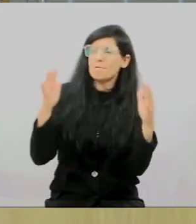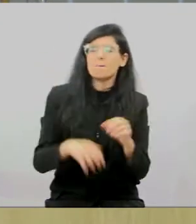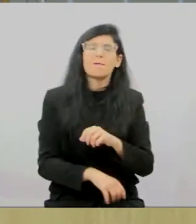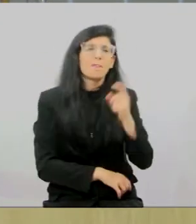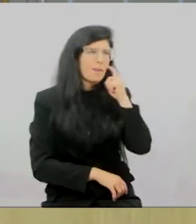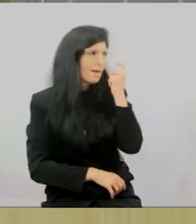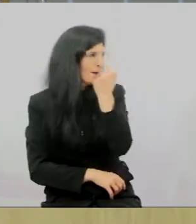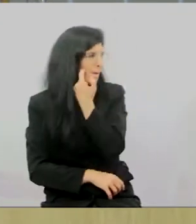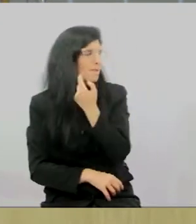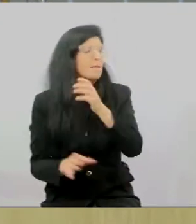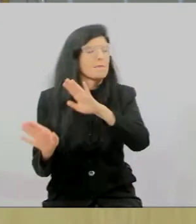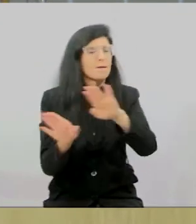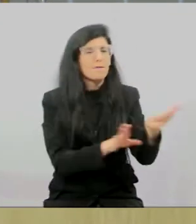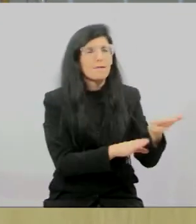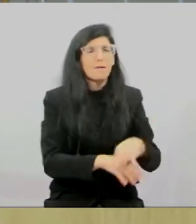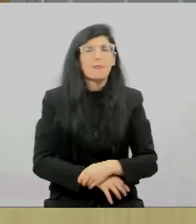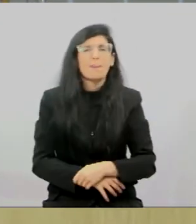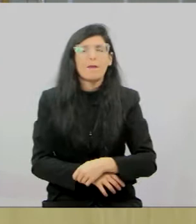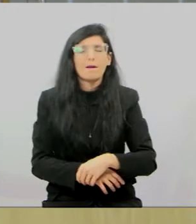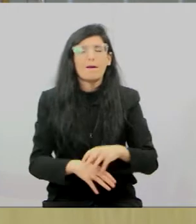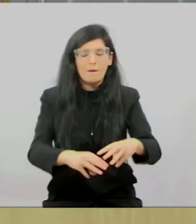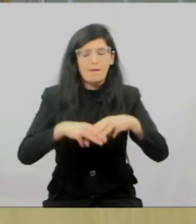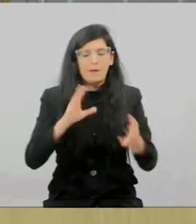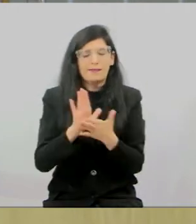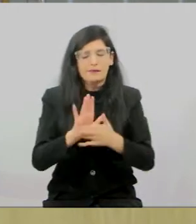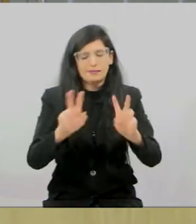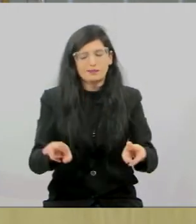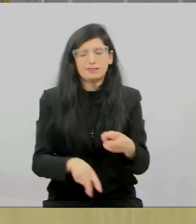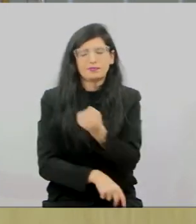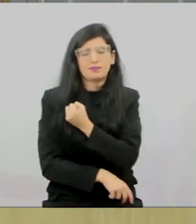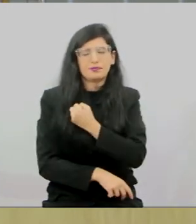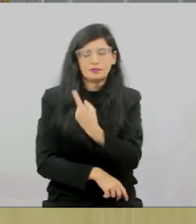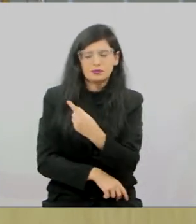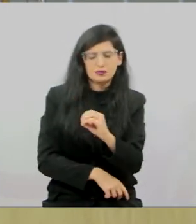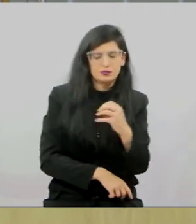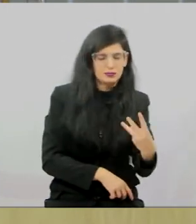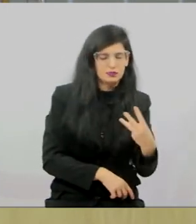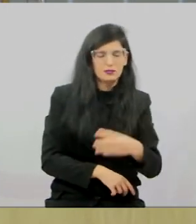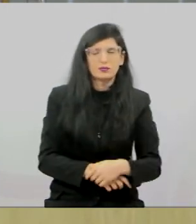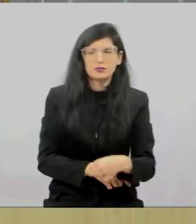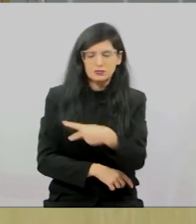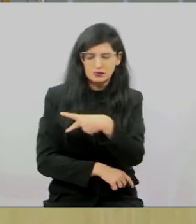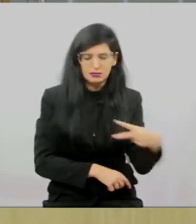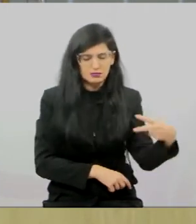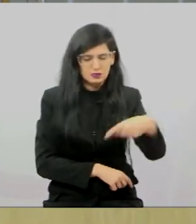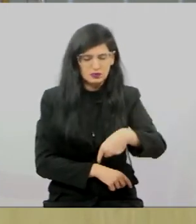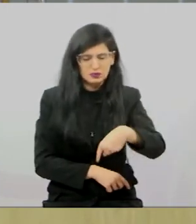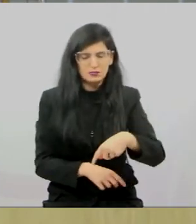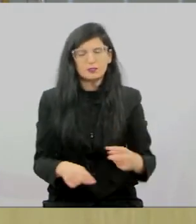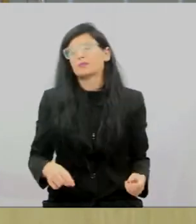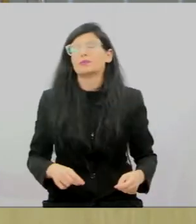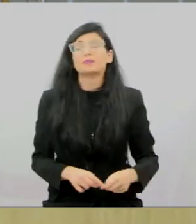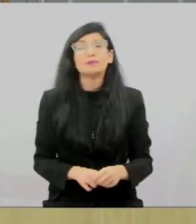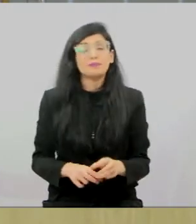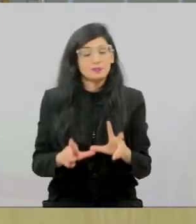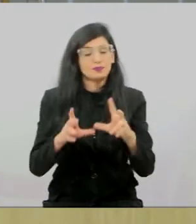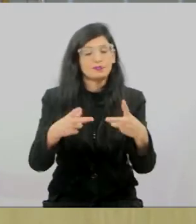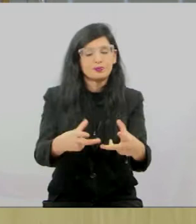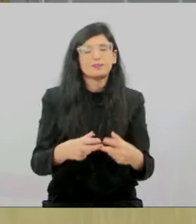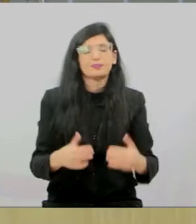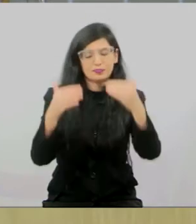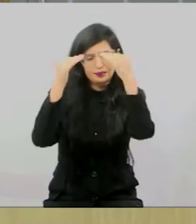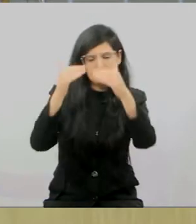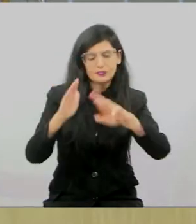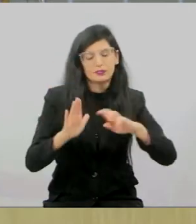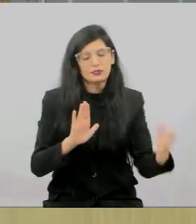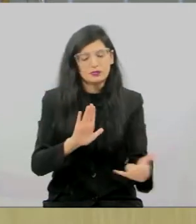Moção número 103. Requeremos ao excelentíssimo senhor presidente dessa casa, cumpridas as